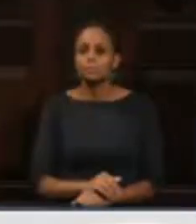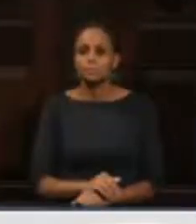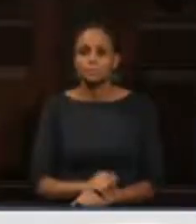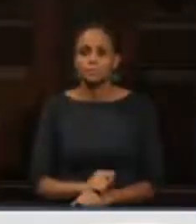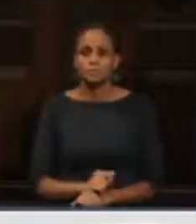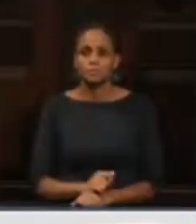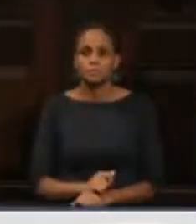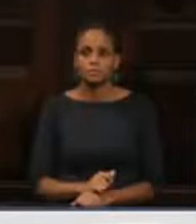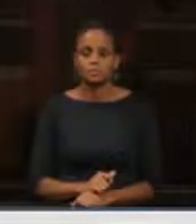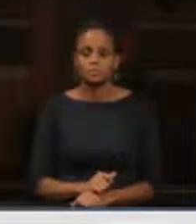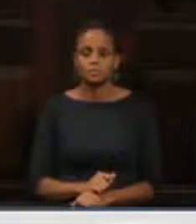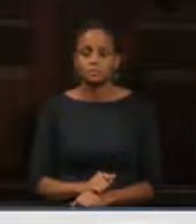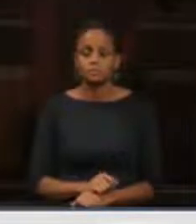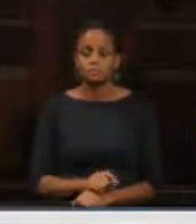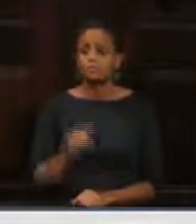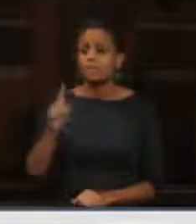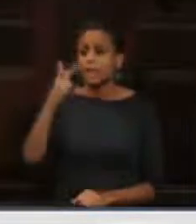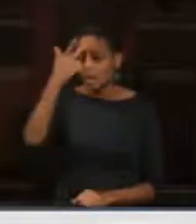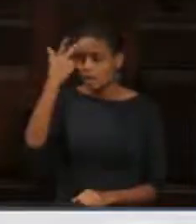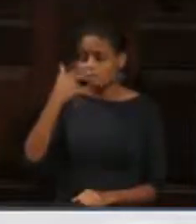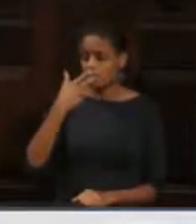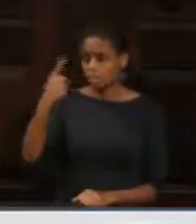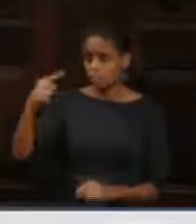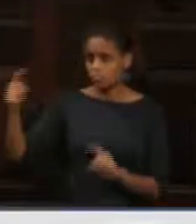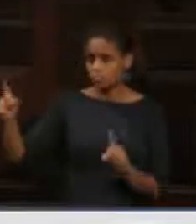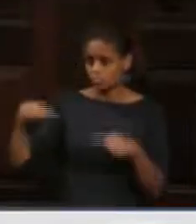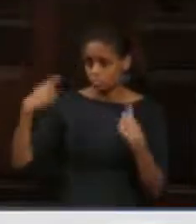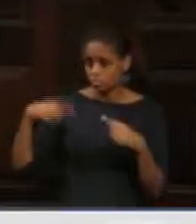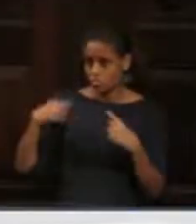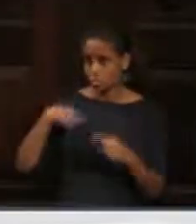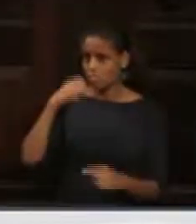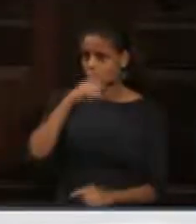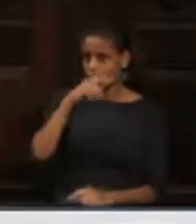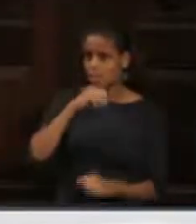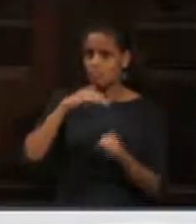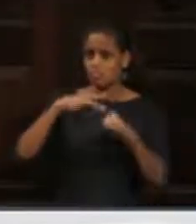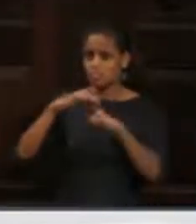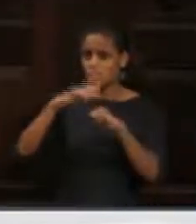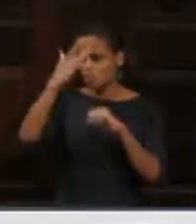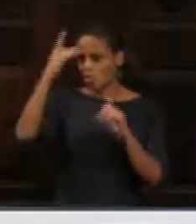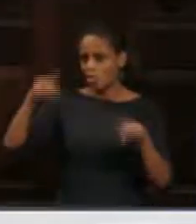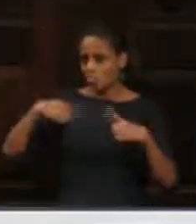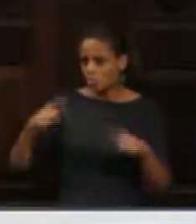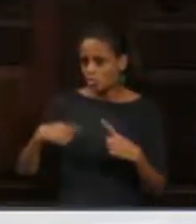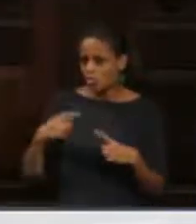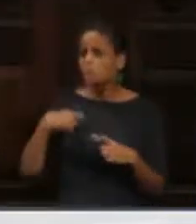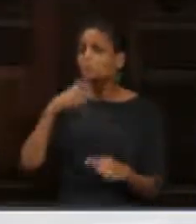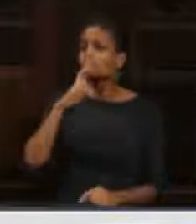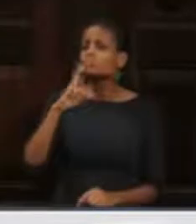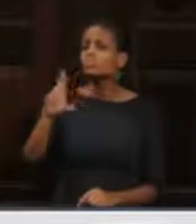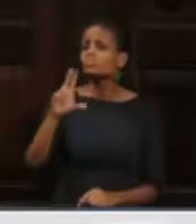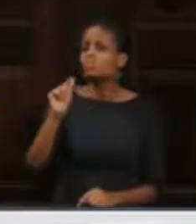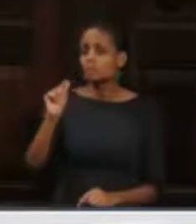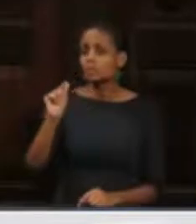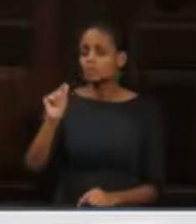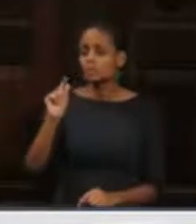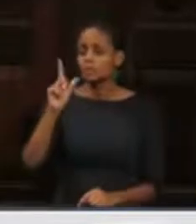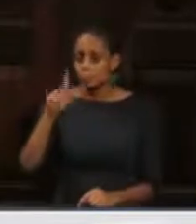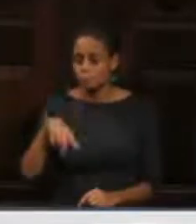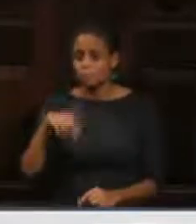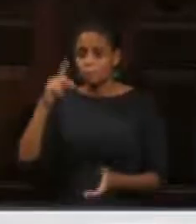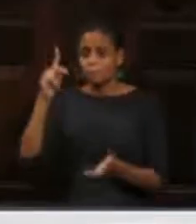resposta em relação aos ataques que eu sofri nas redes sociais. A verdade